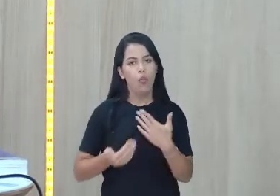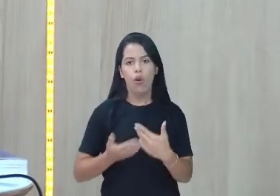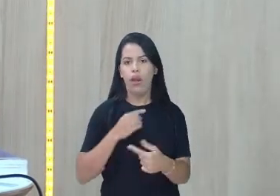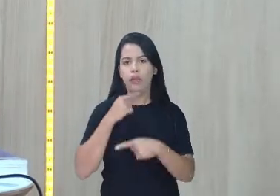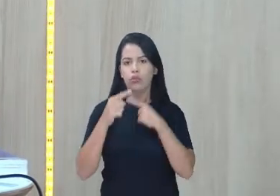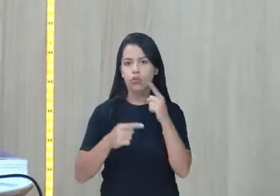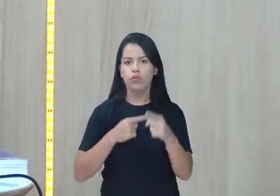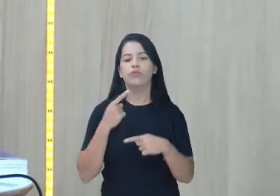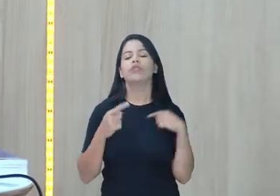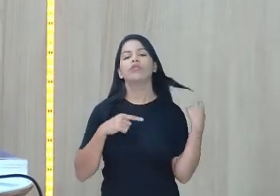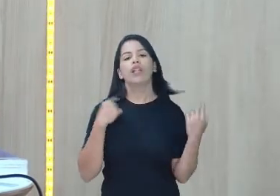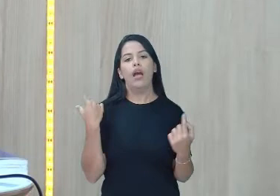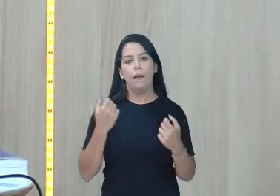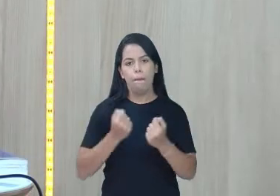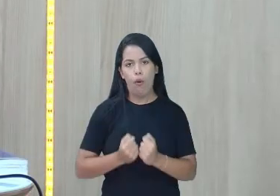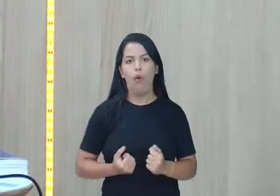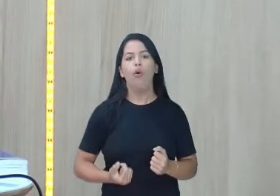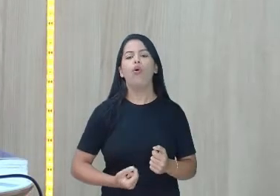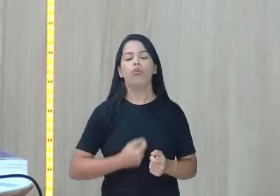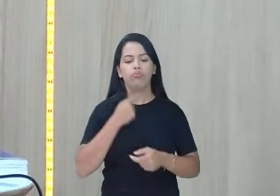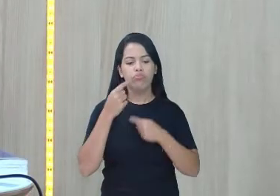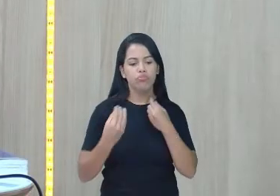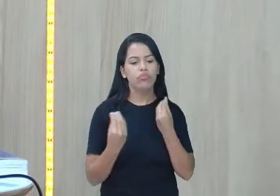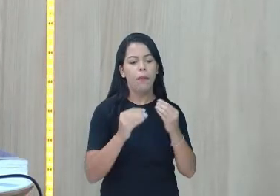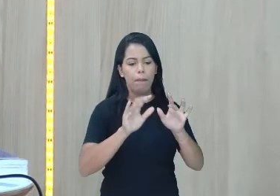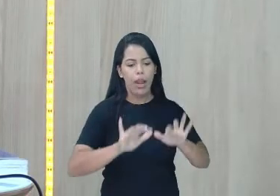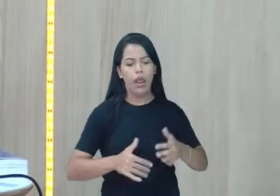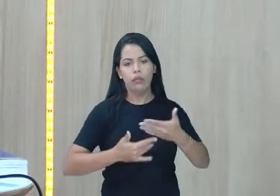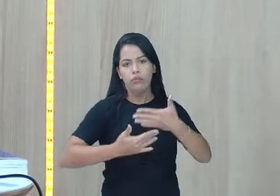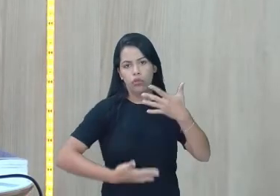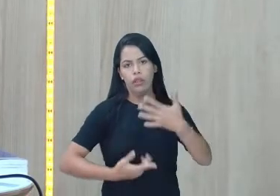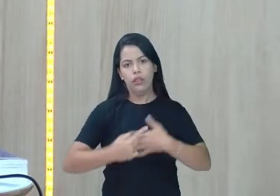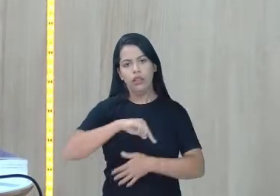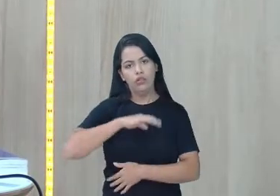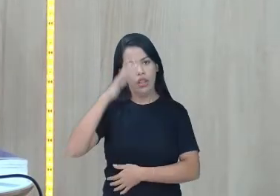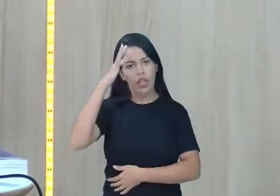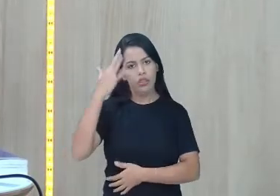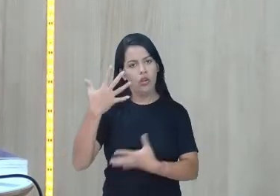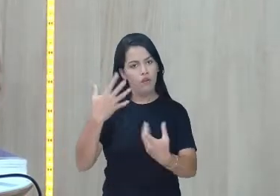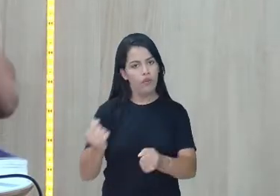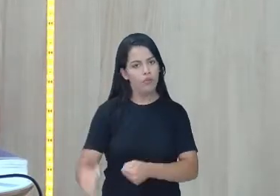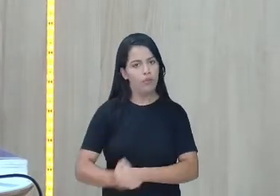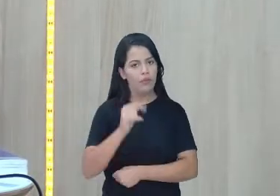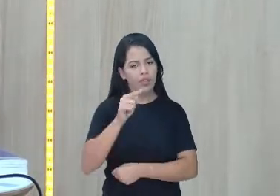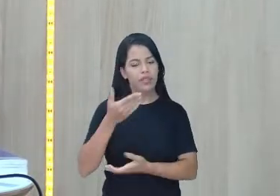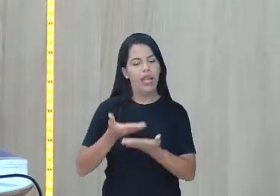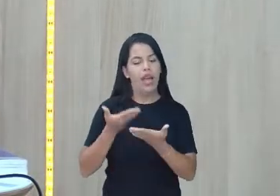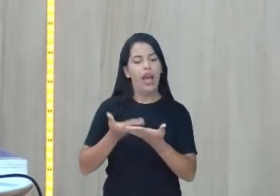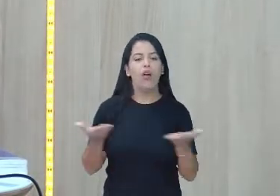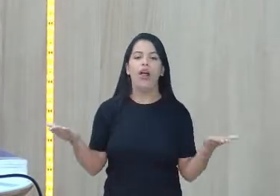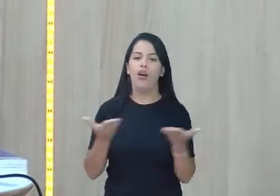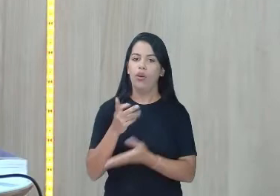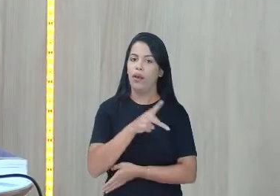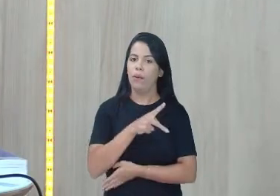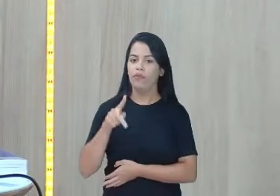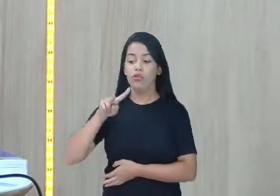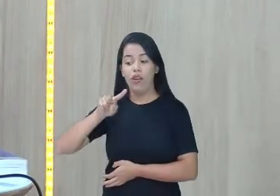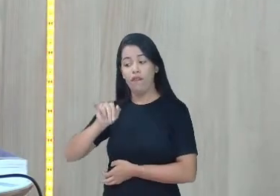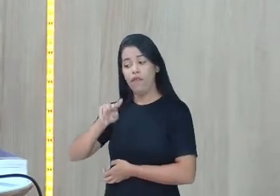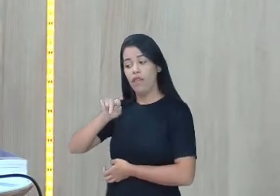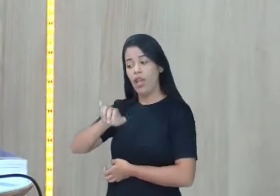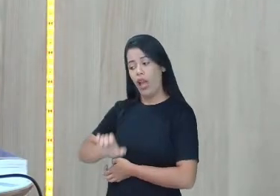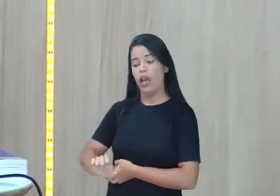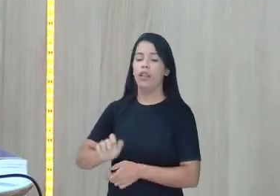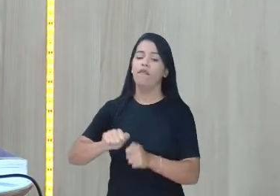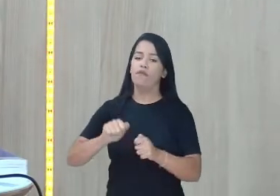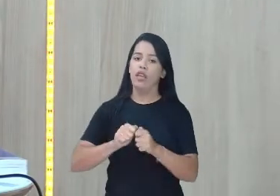dúvida, joga no chat que a gente resolve, tá certo? Vamos aproveitar essa aula que a professora Viviane preparou com muito carinho e que eu tenho certeza